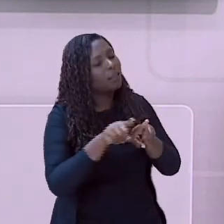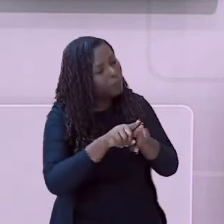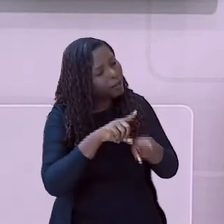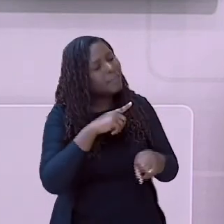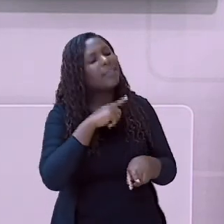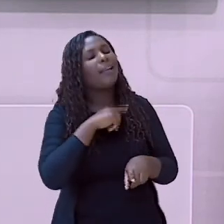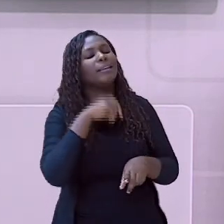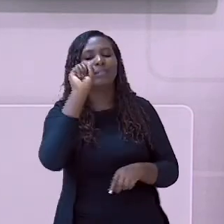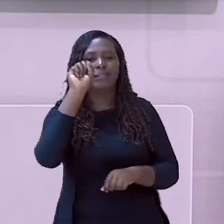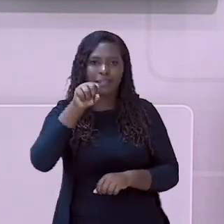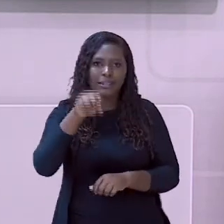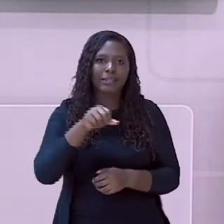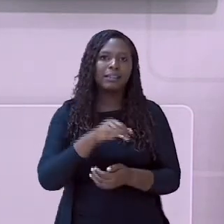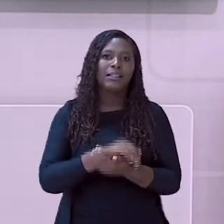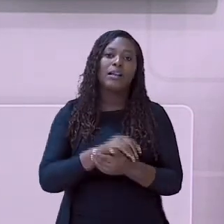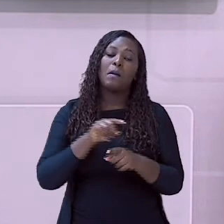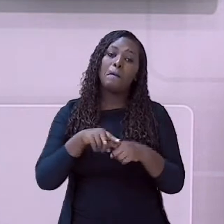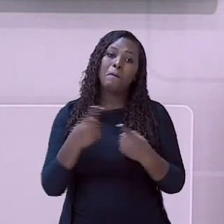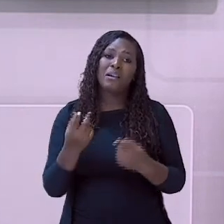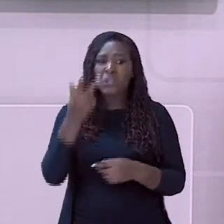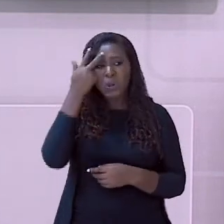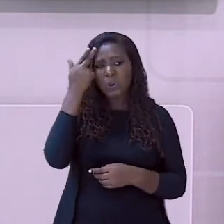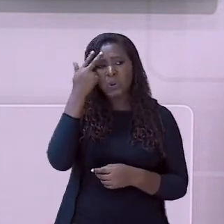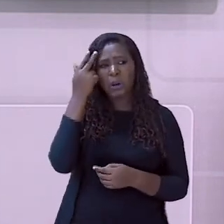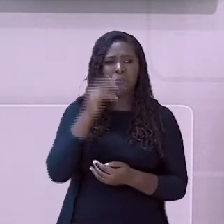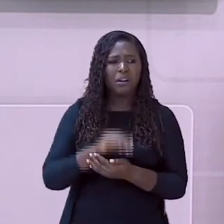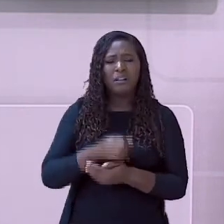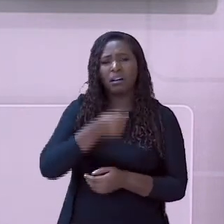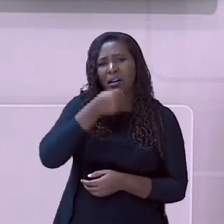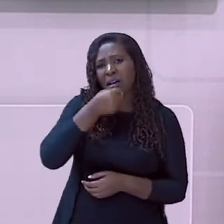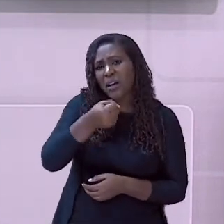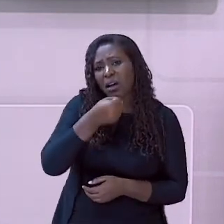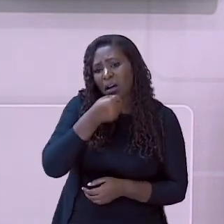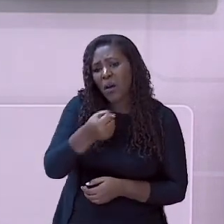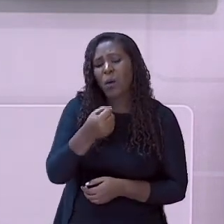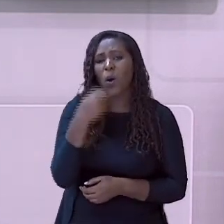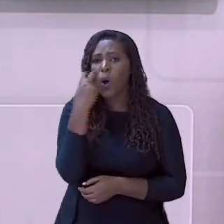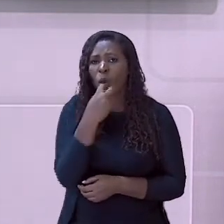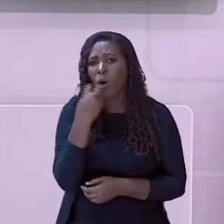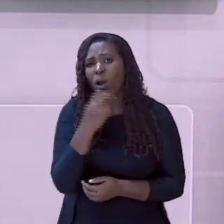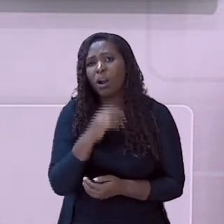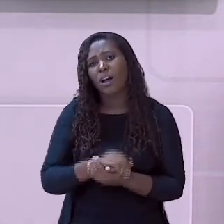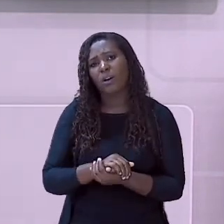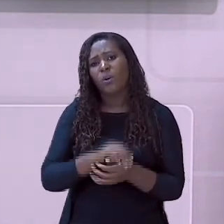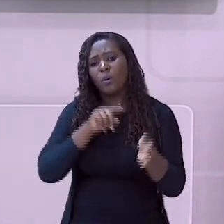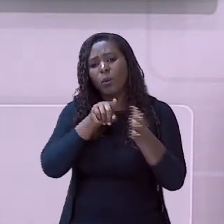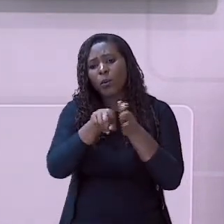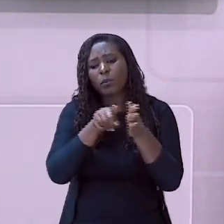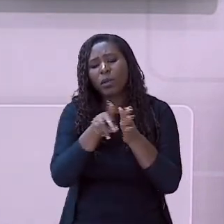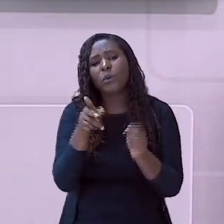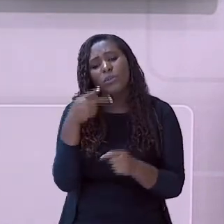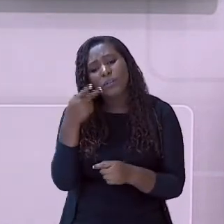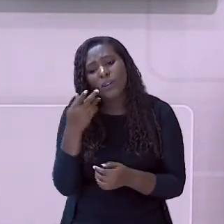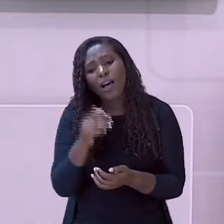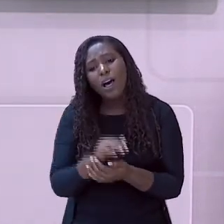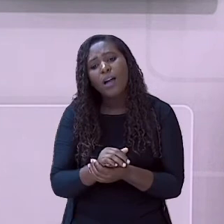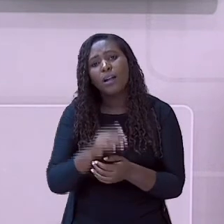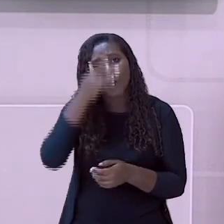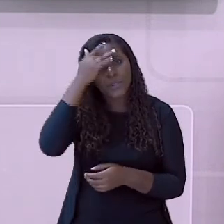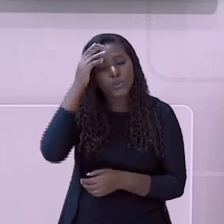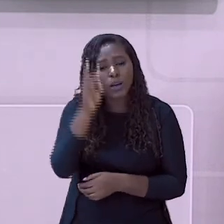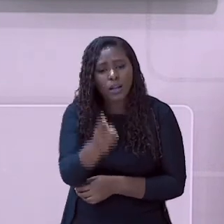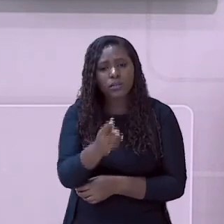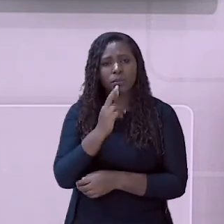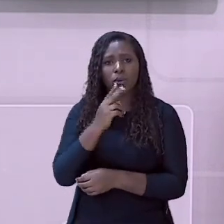entrevistas escritas, mas normalmente as entrevistas são orais, onde pergunta-se na fala e responde-se na